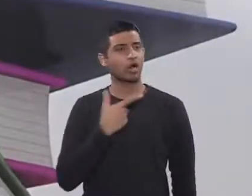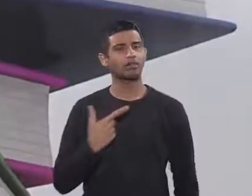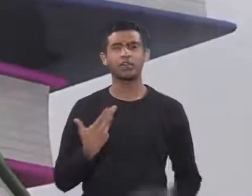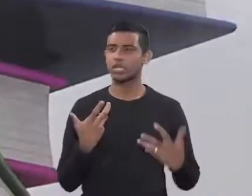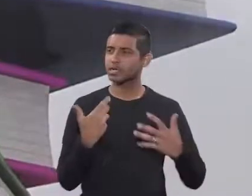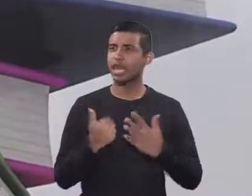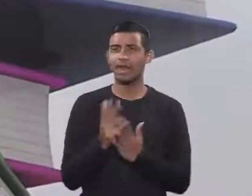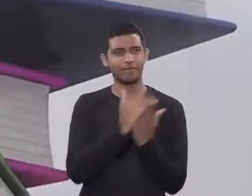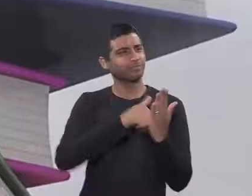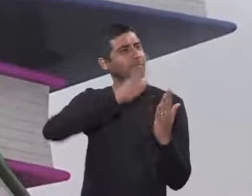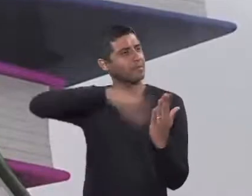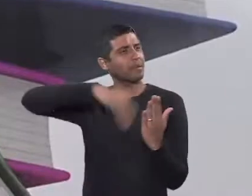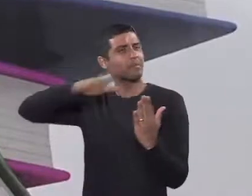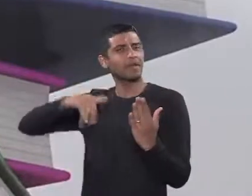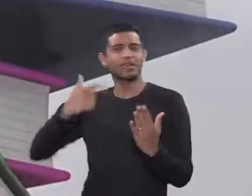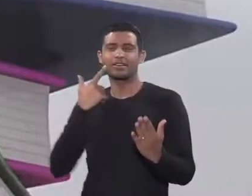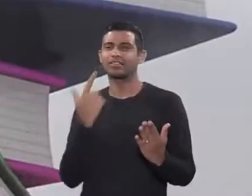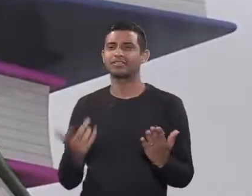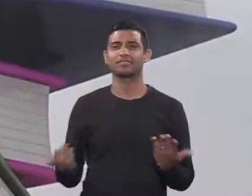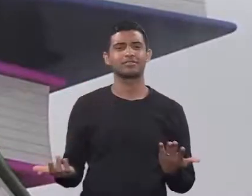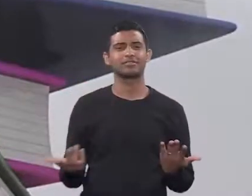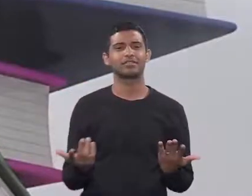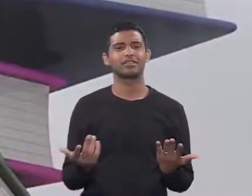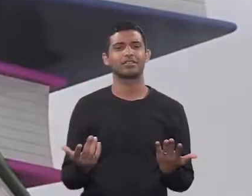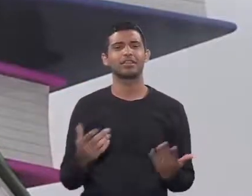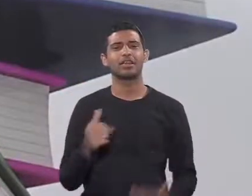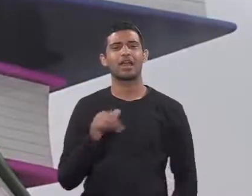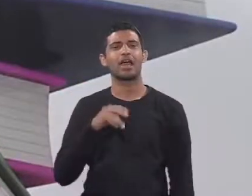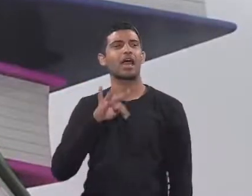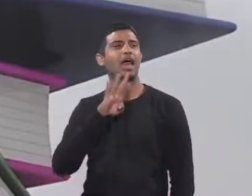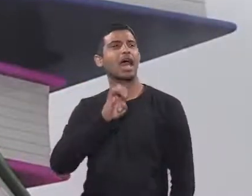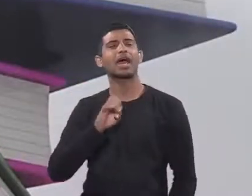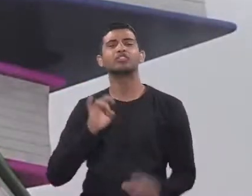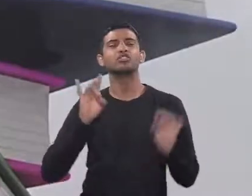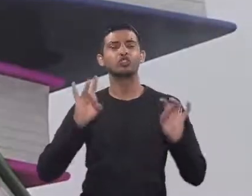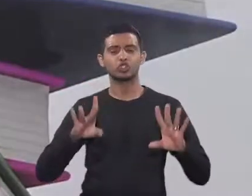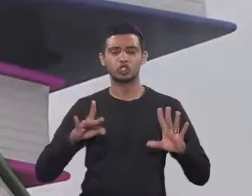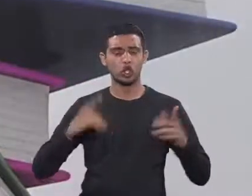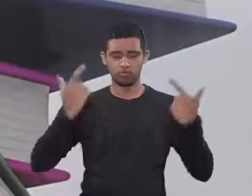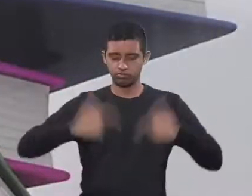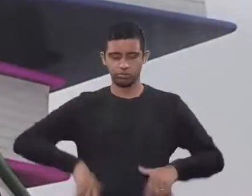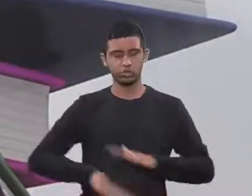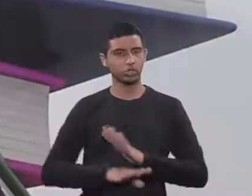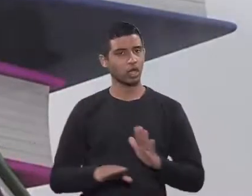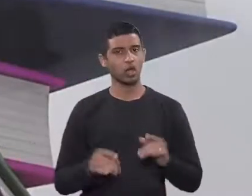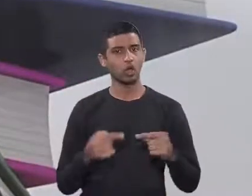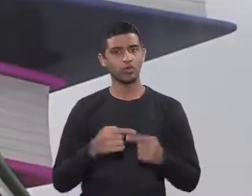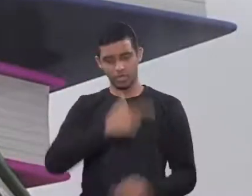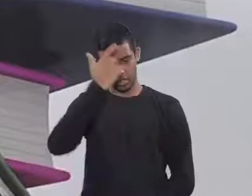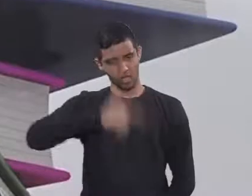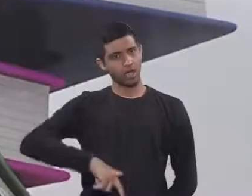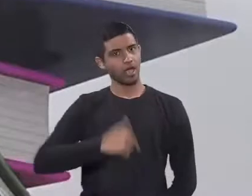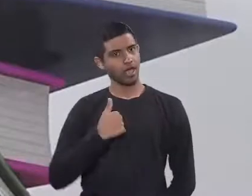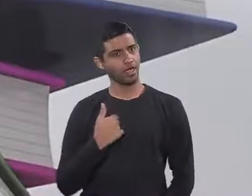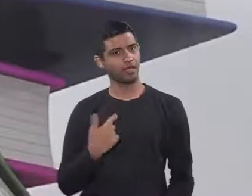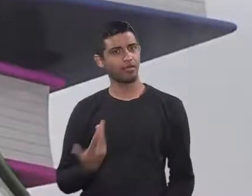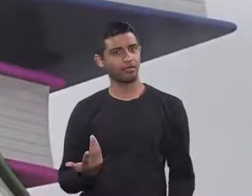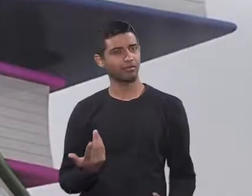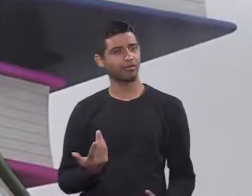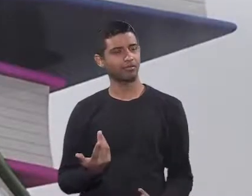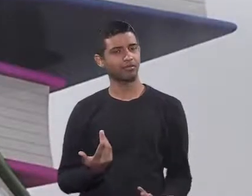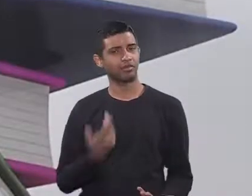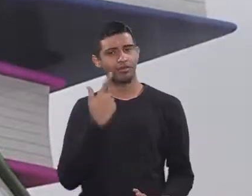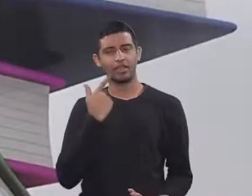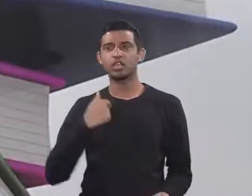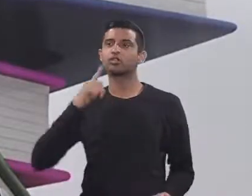quero pintar. A arte, ela não é só um estilo, não é a sua personalidade. Quando você